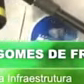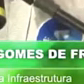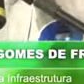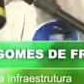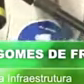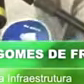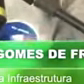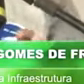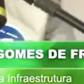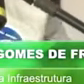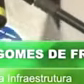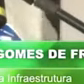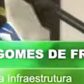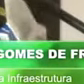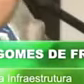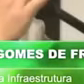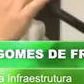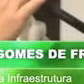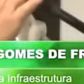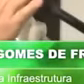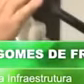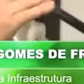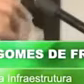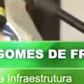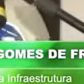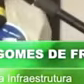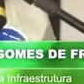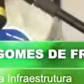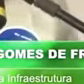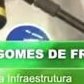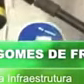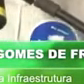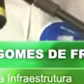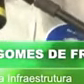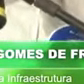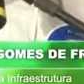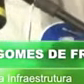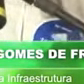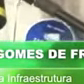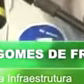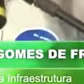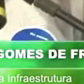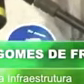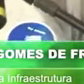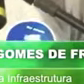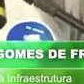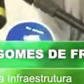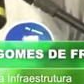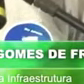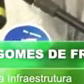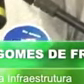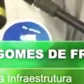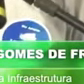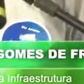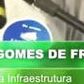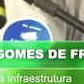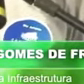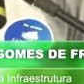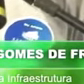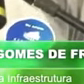as vantagens competitivas se perdem a gente vai perder a guerra para o negócio chamado melhoramento